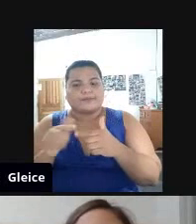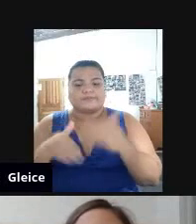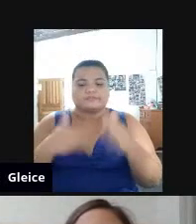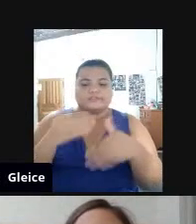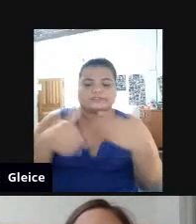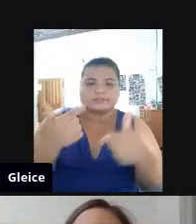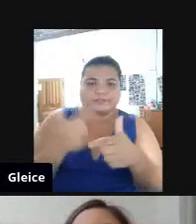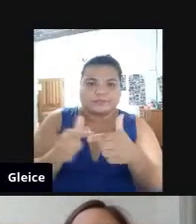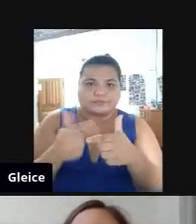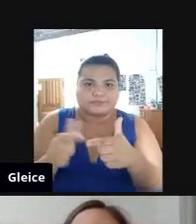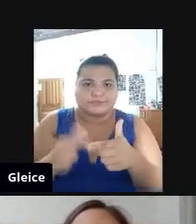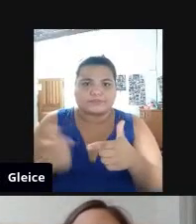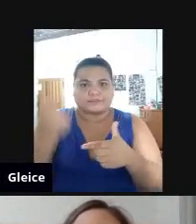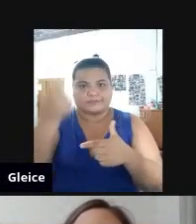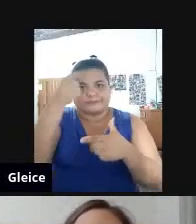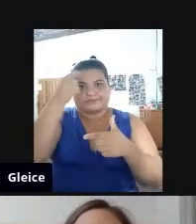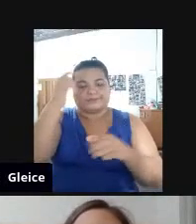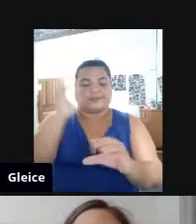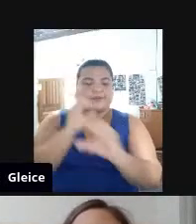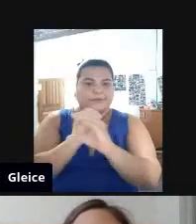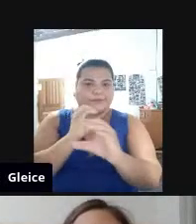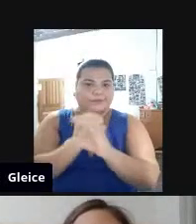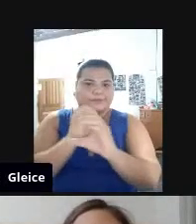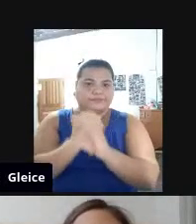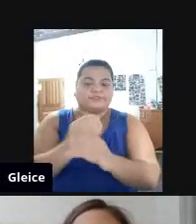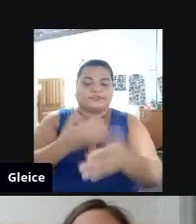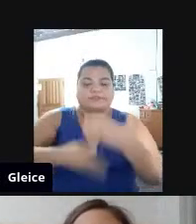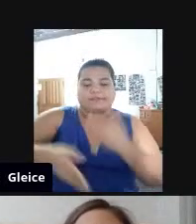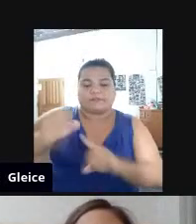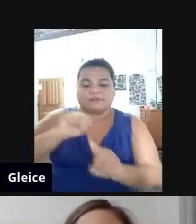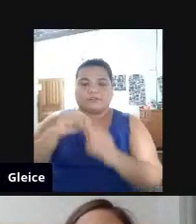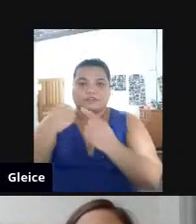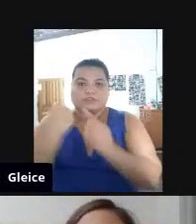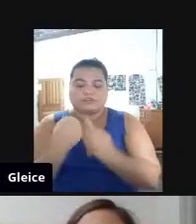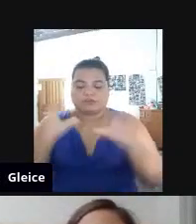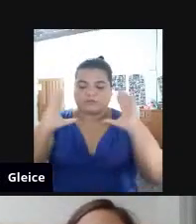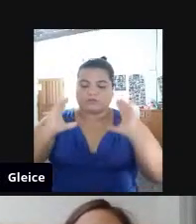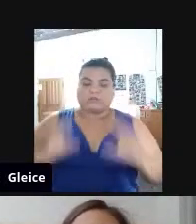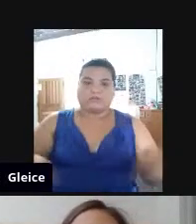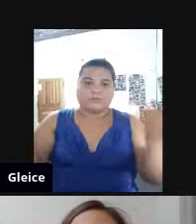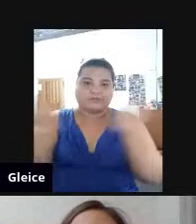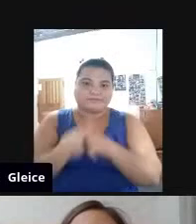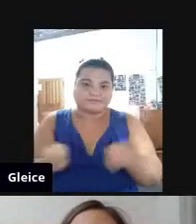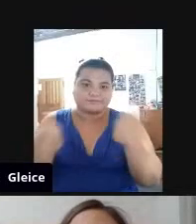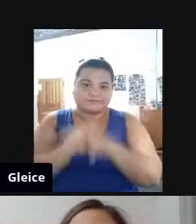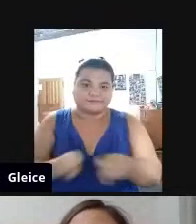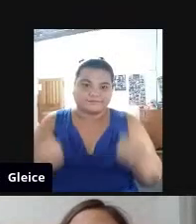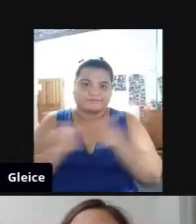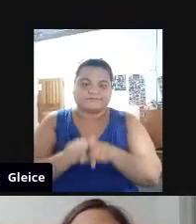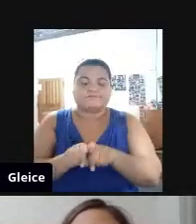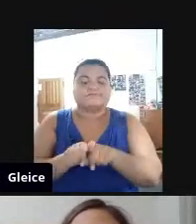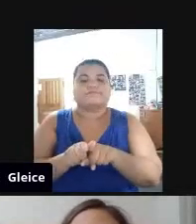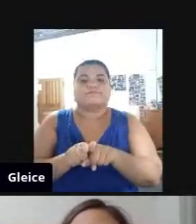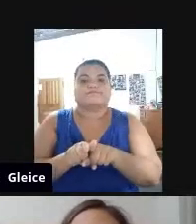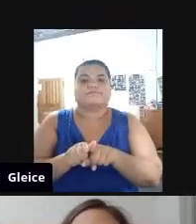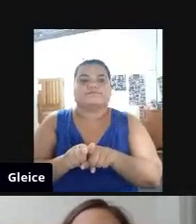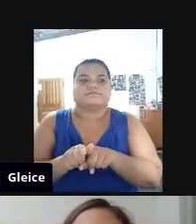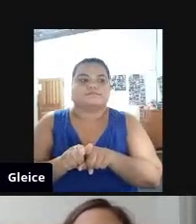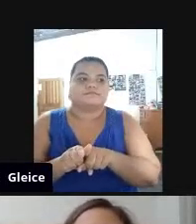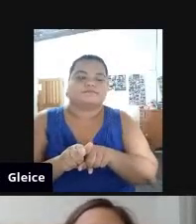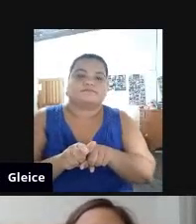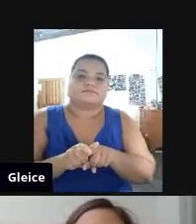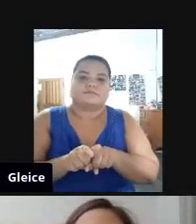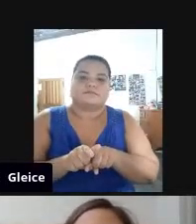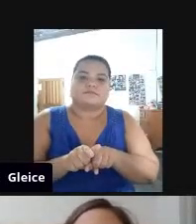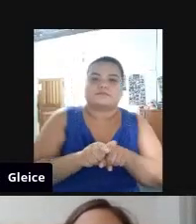3 campos: comunicação, interação social e comportamentos, interesses repetitivos. Esses sintomas, eles configuram